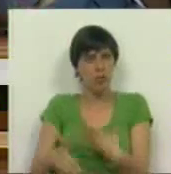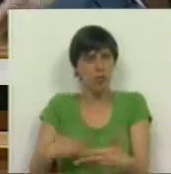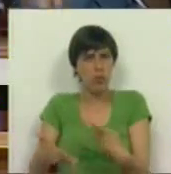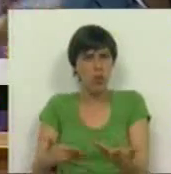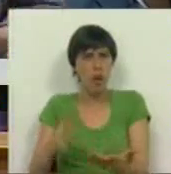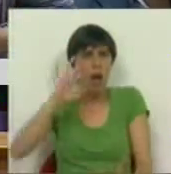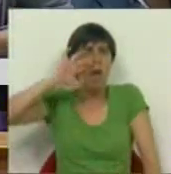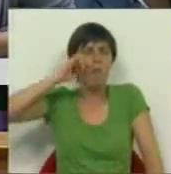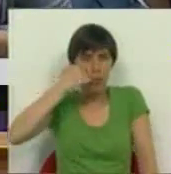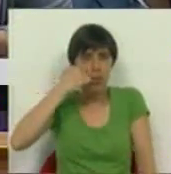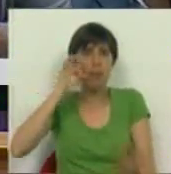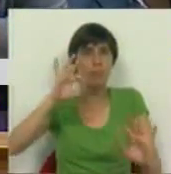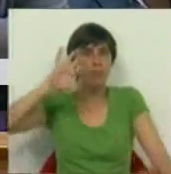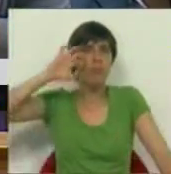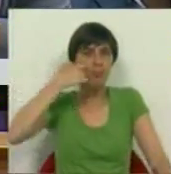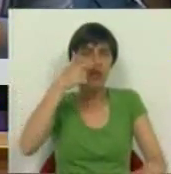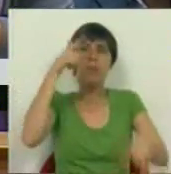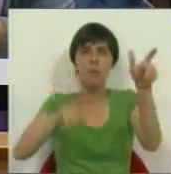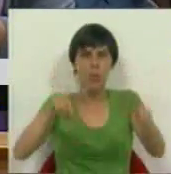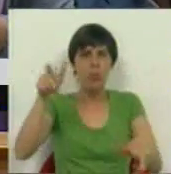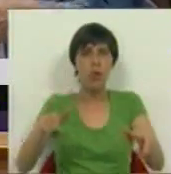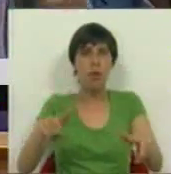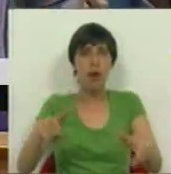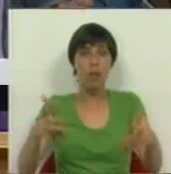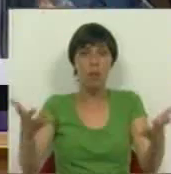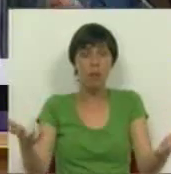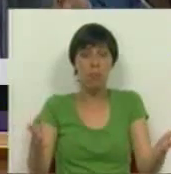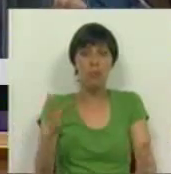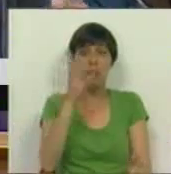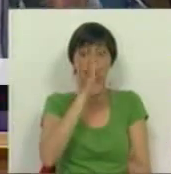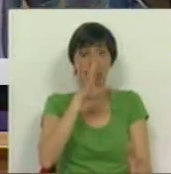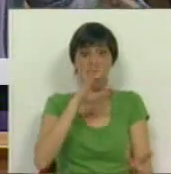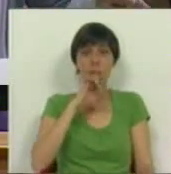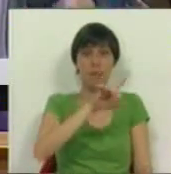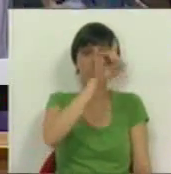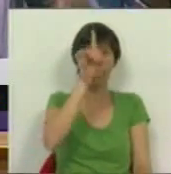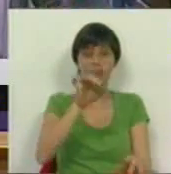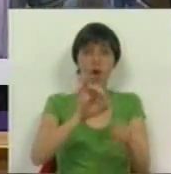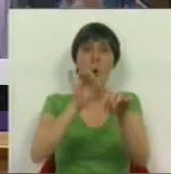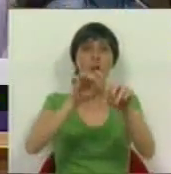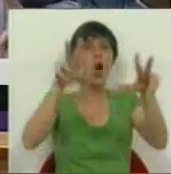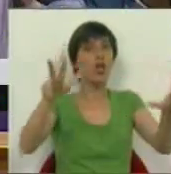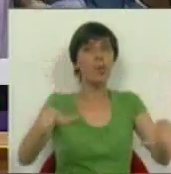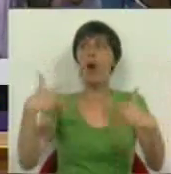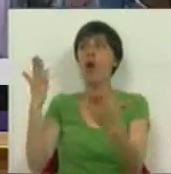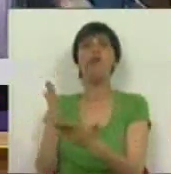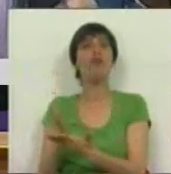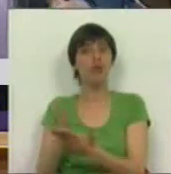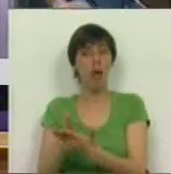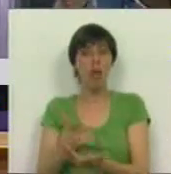funcionamento, prejudicando os utentes. Porque se colocarmos a questão num hospital, numa